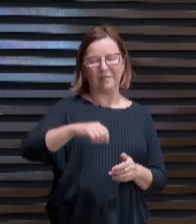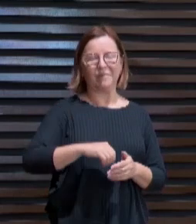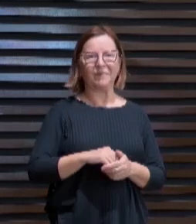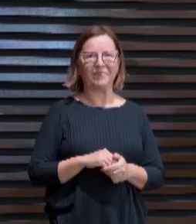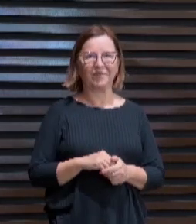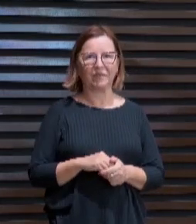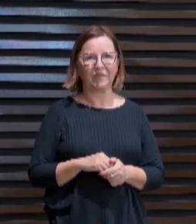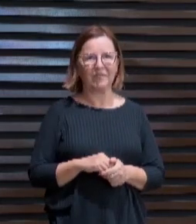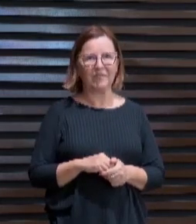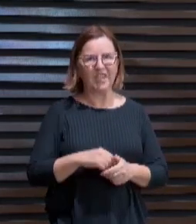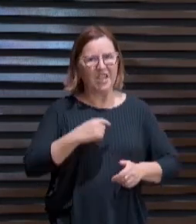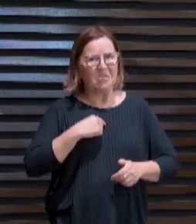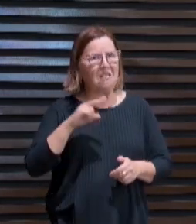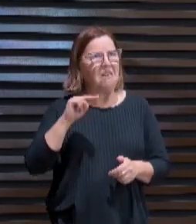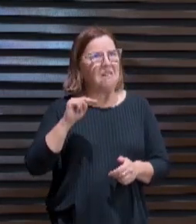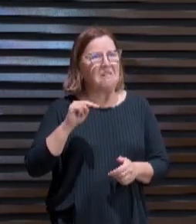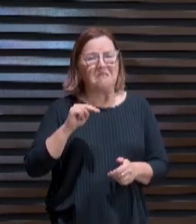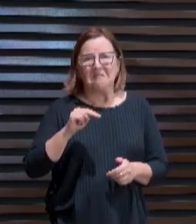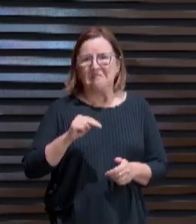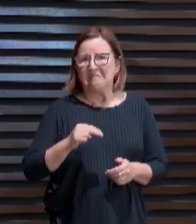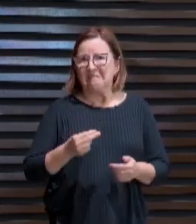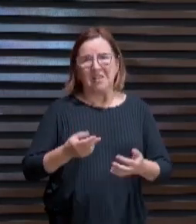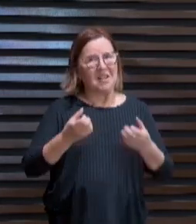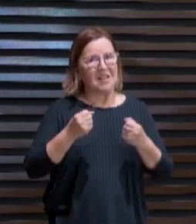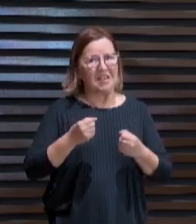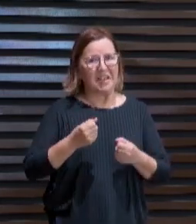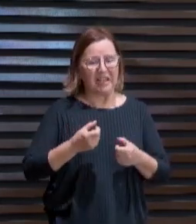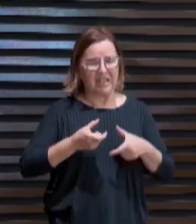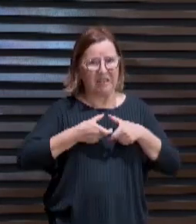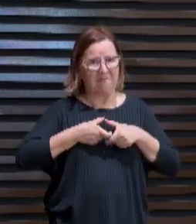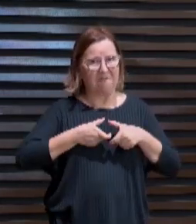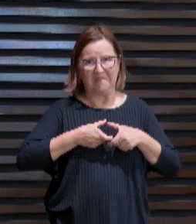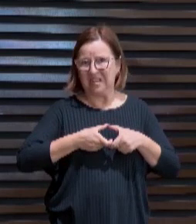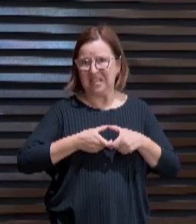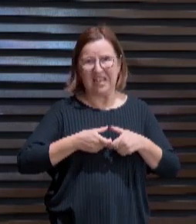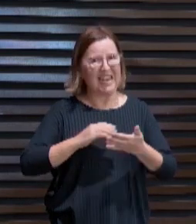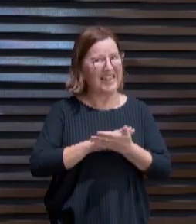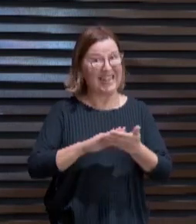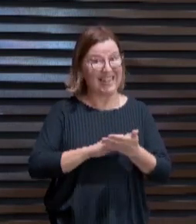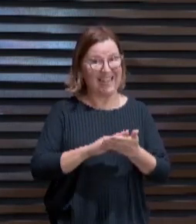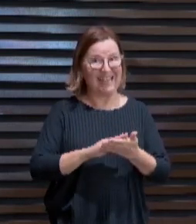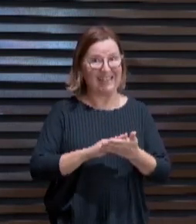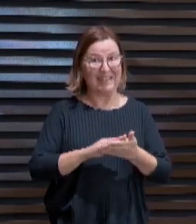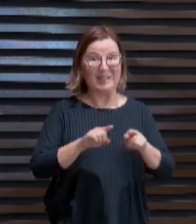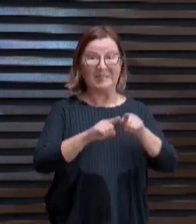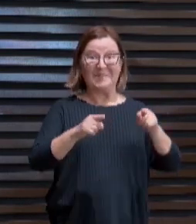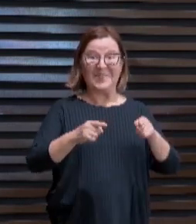ganhei uma medalha de nada, eu nunca ganhei um troféu, eu vou receber a coroa da vida.